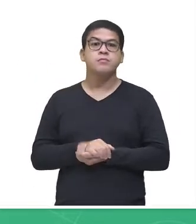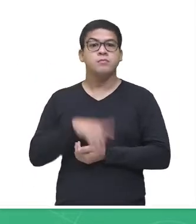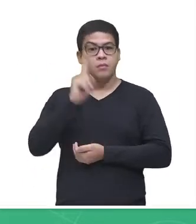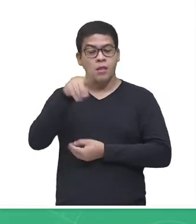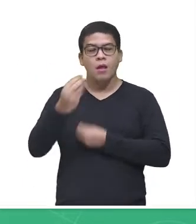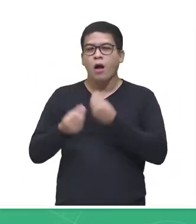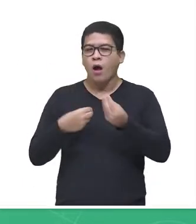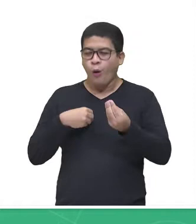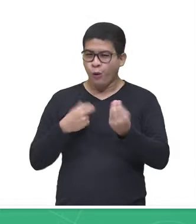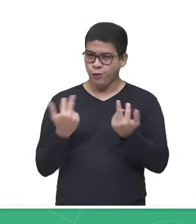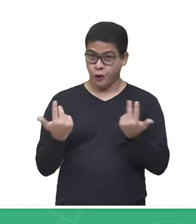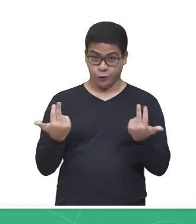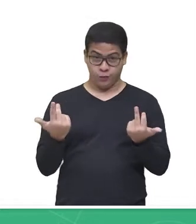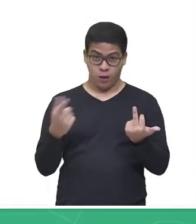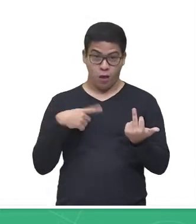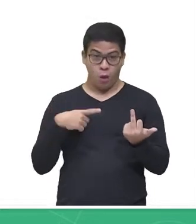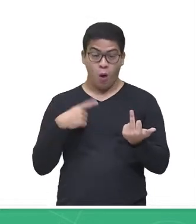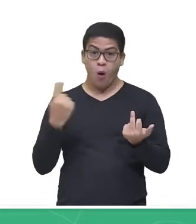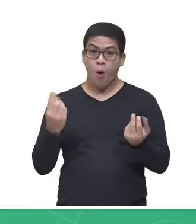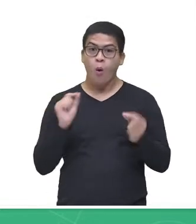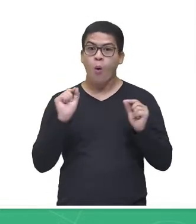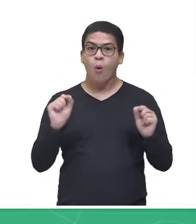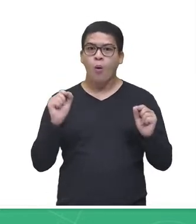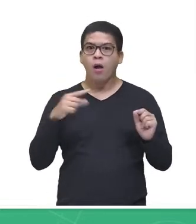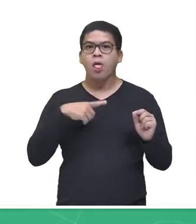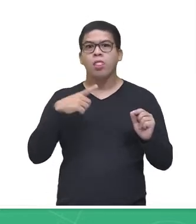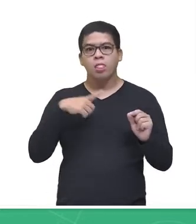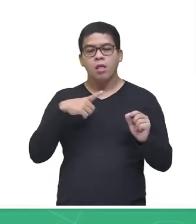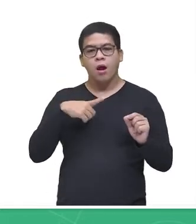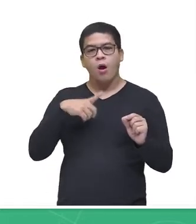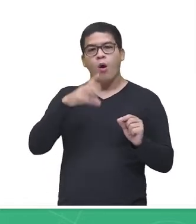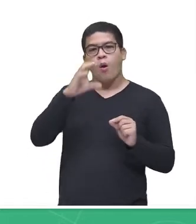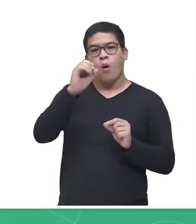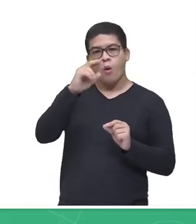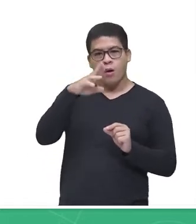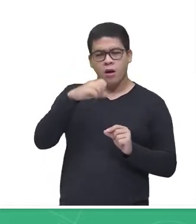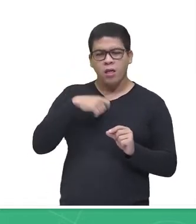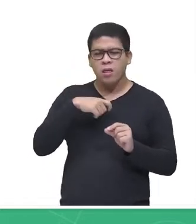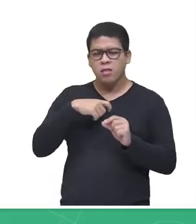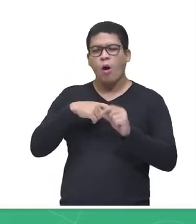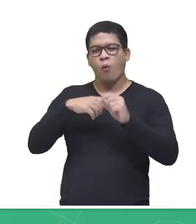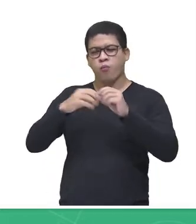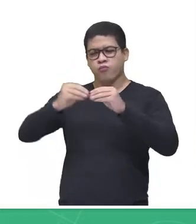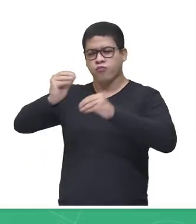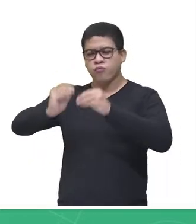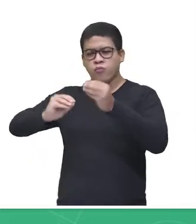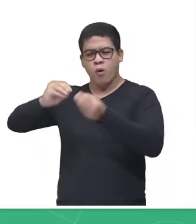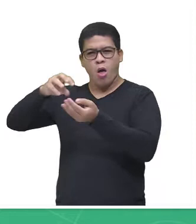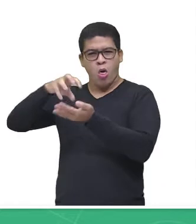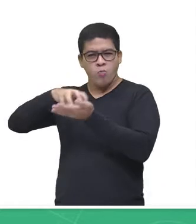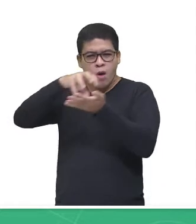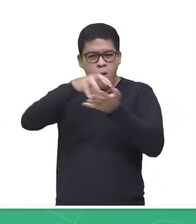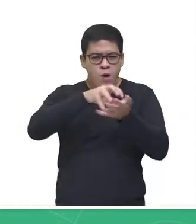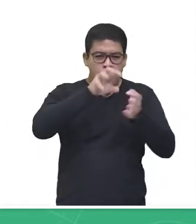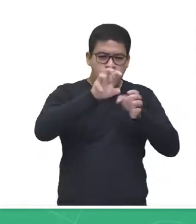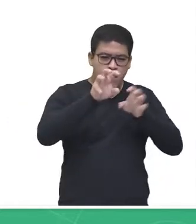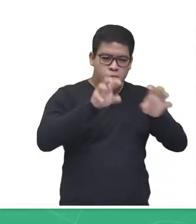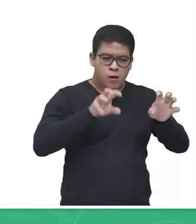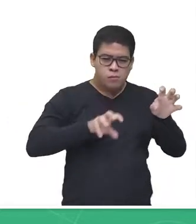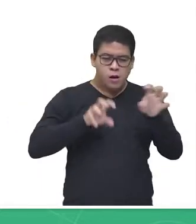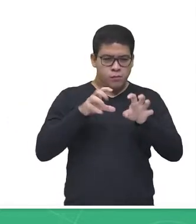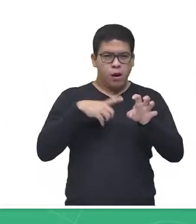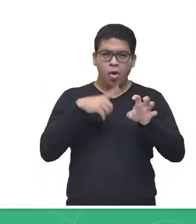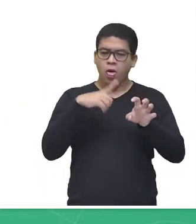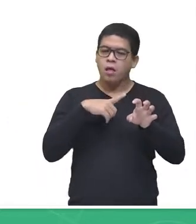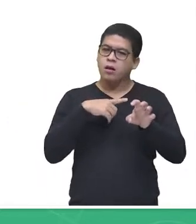elas possuem as organelas, que são pequenos órgãos que vão ajudar no funcionamento das células, tá